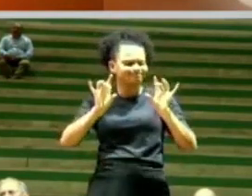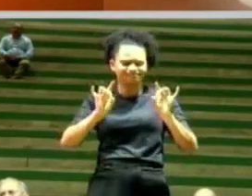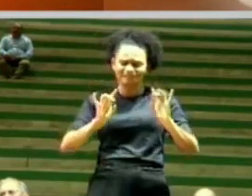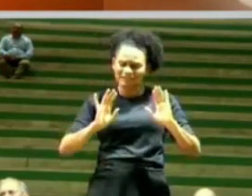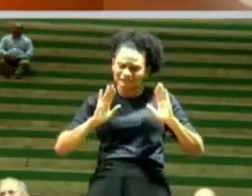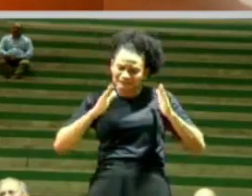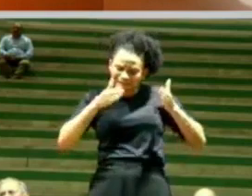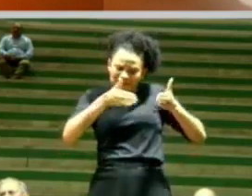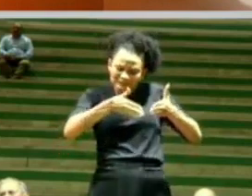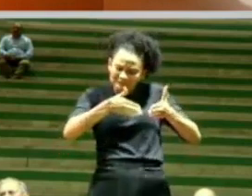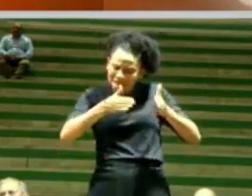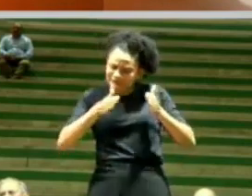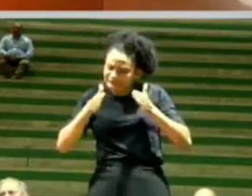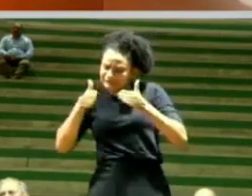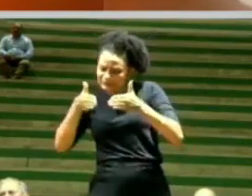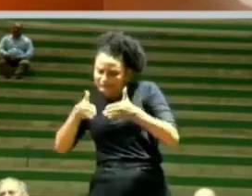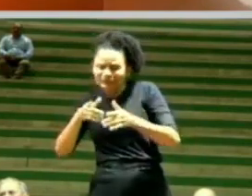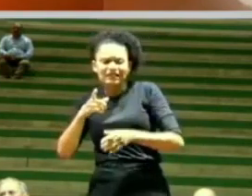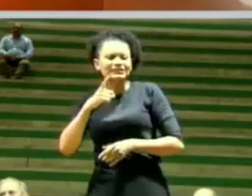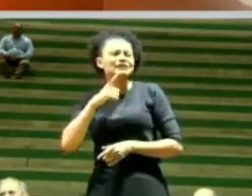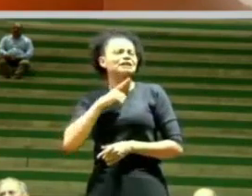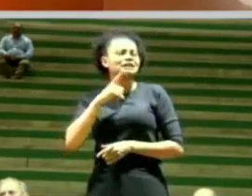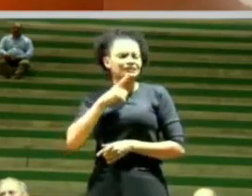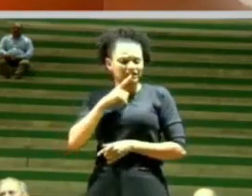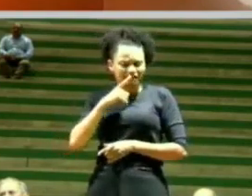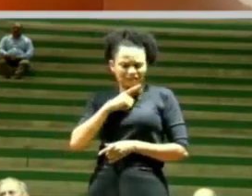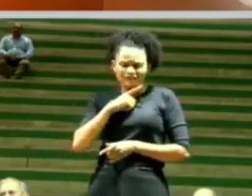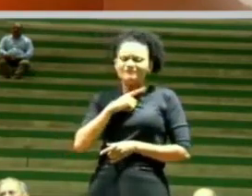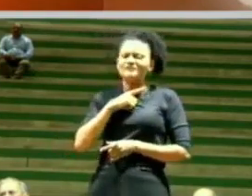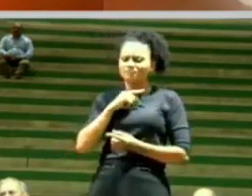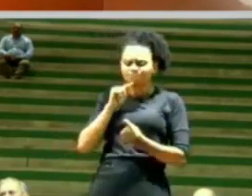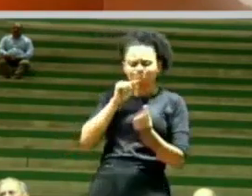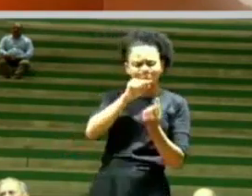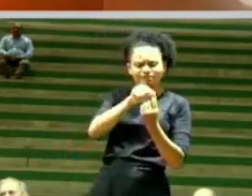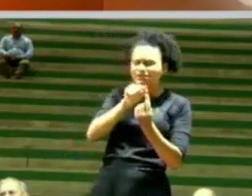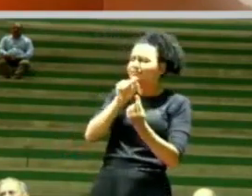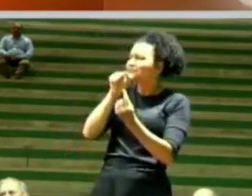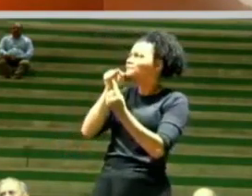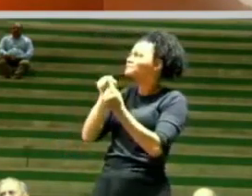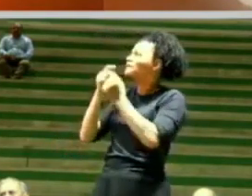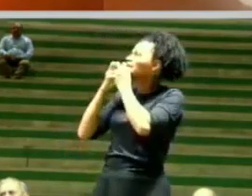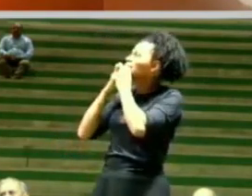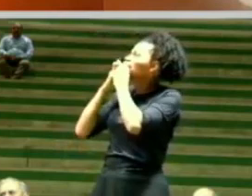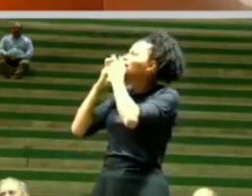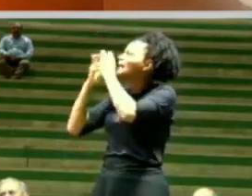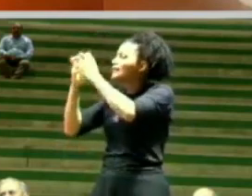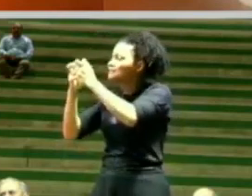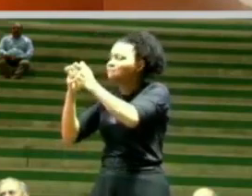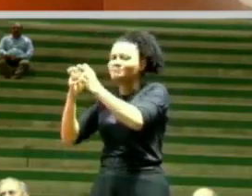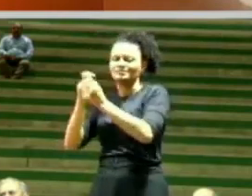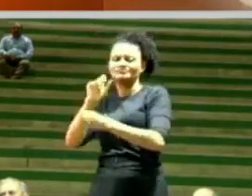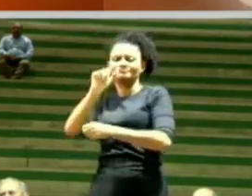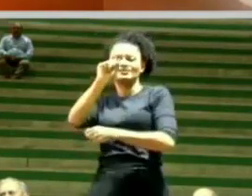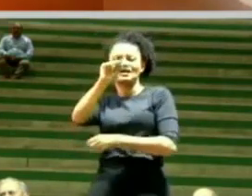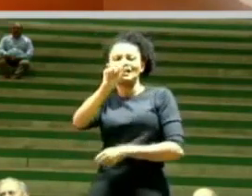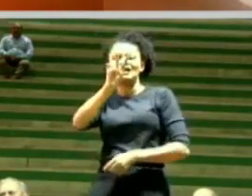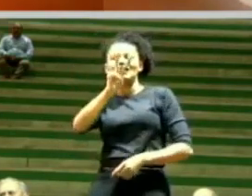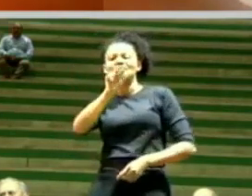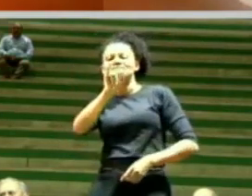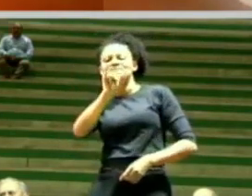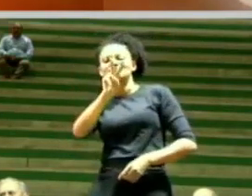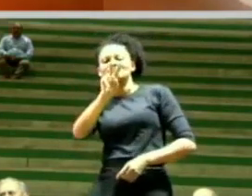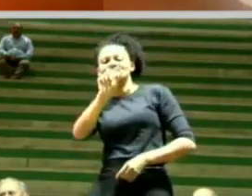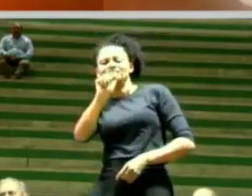específicas. Há motivos para o profeta clamar por avivamento. E é